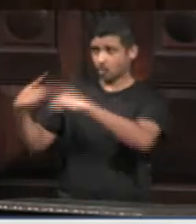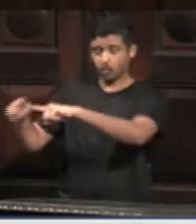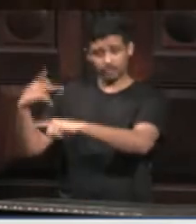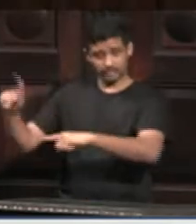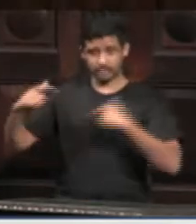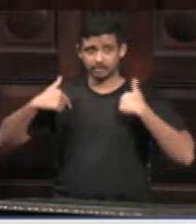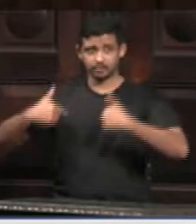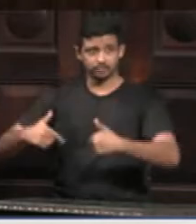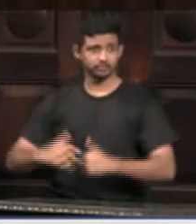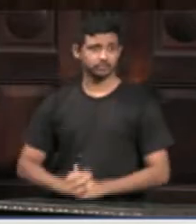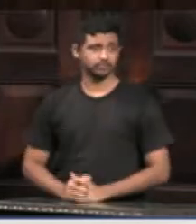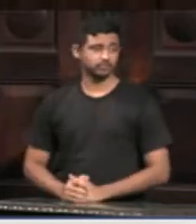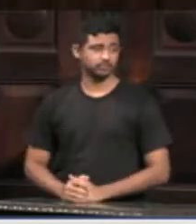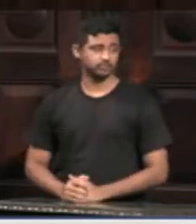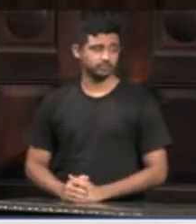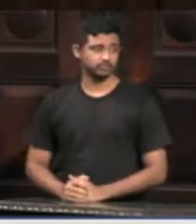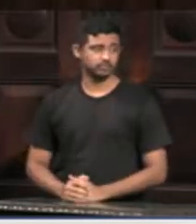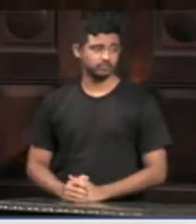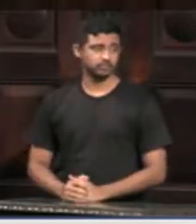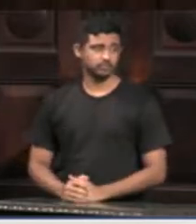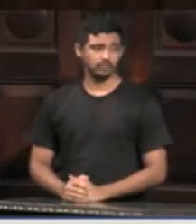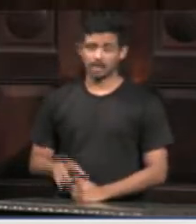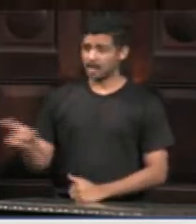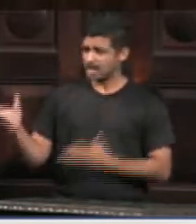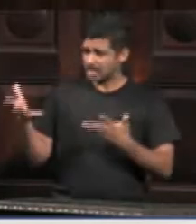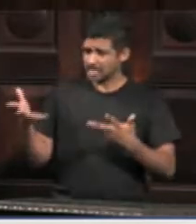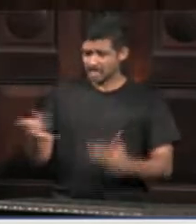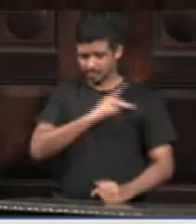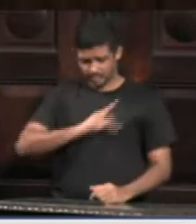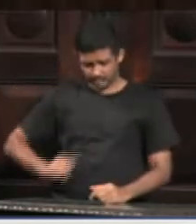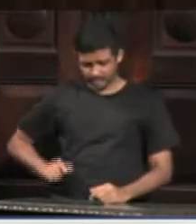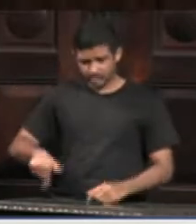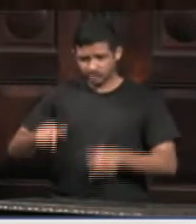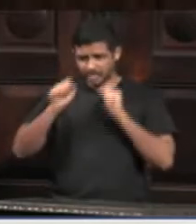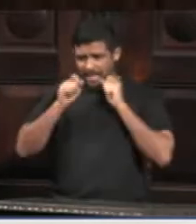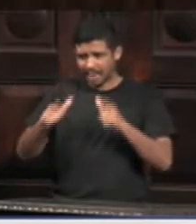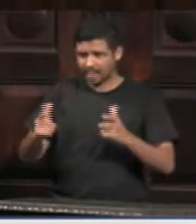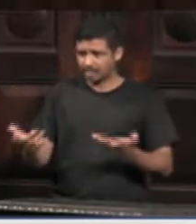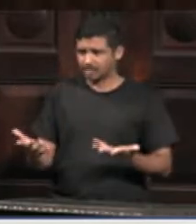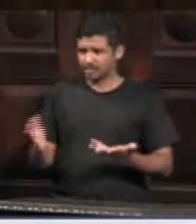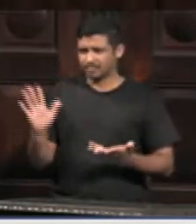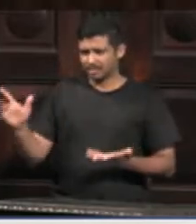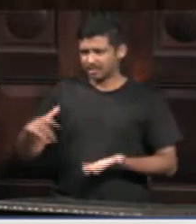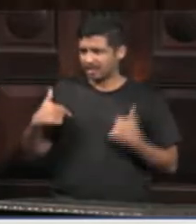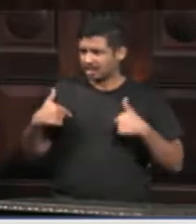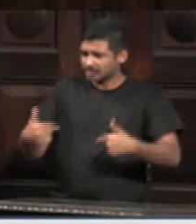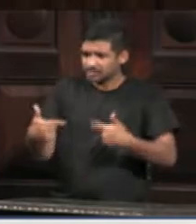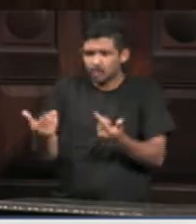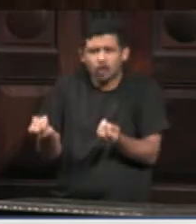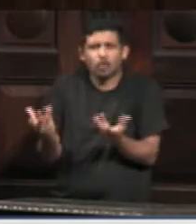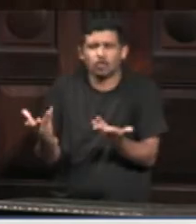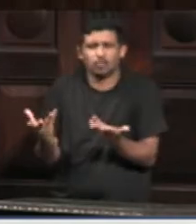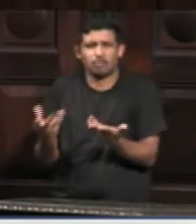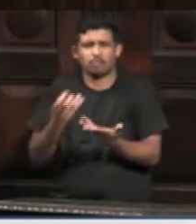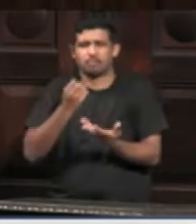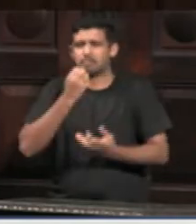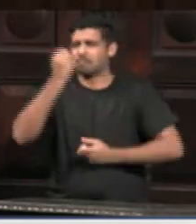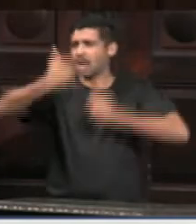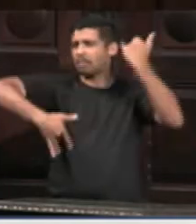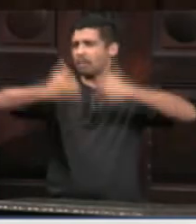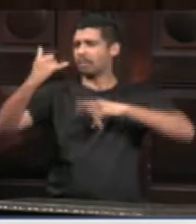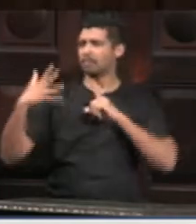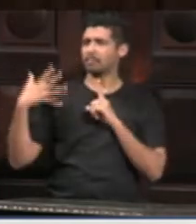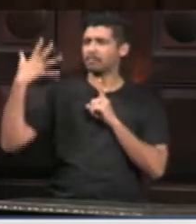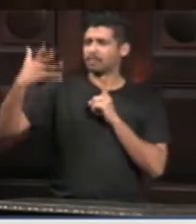de atitude de quem quer presidir esta casa, porque com ações, com declarações desse